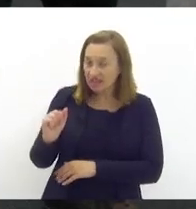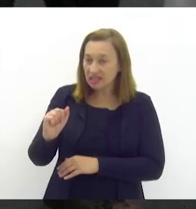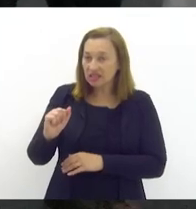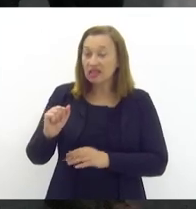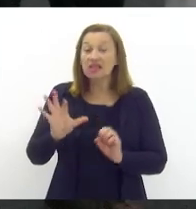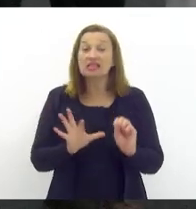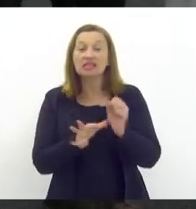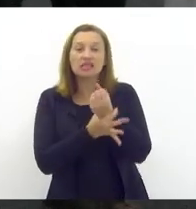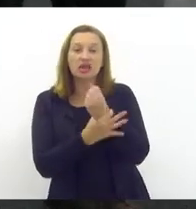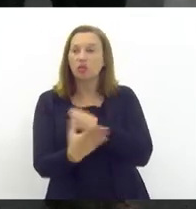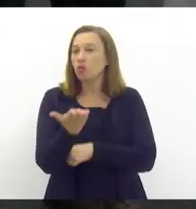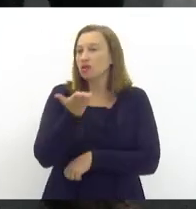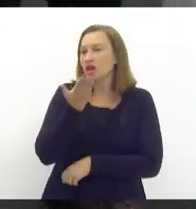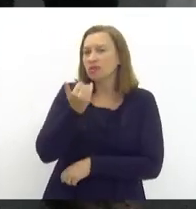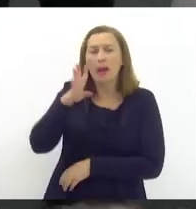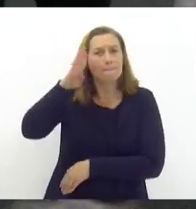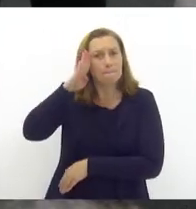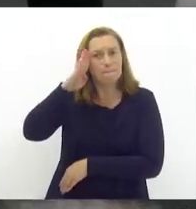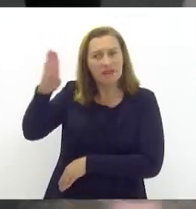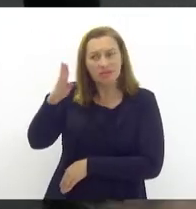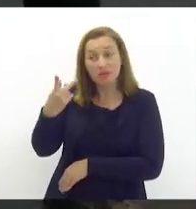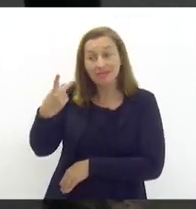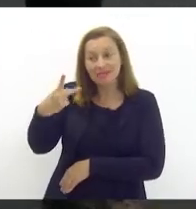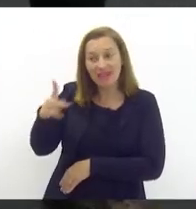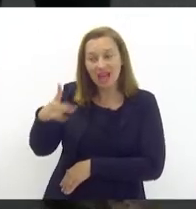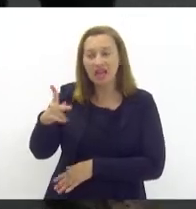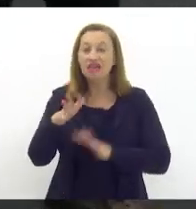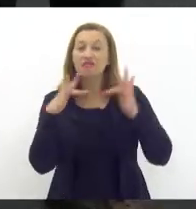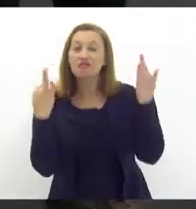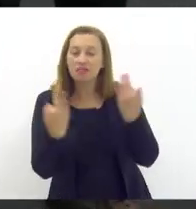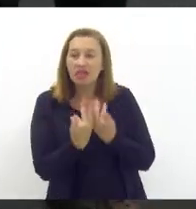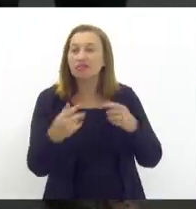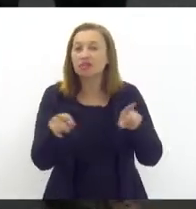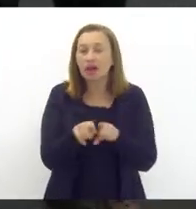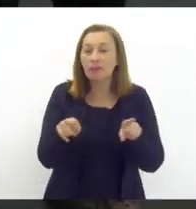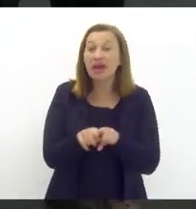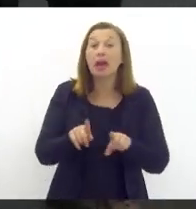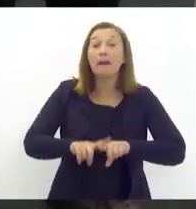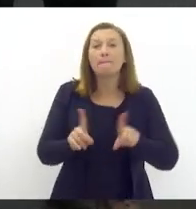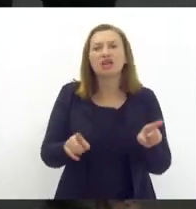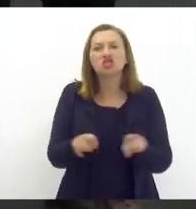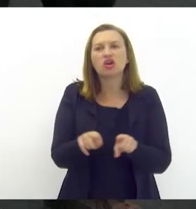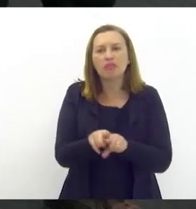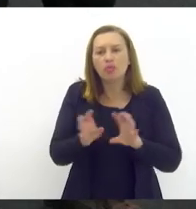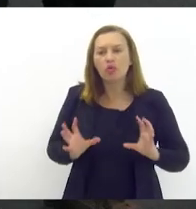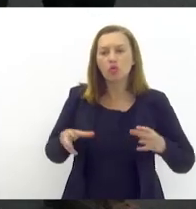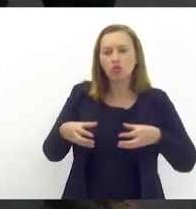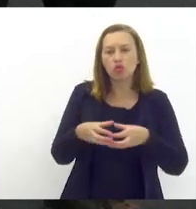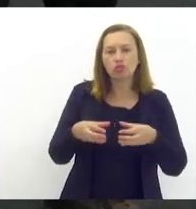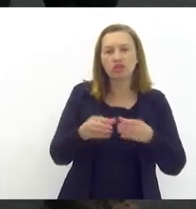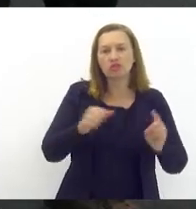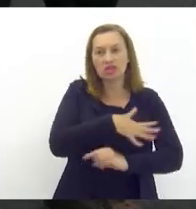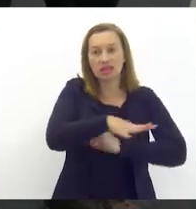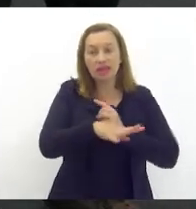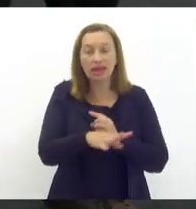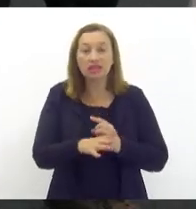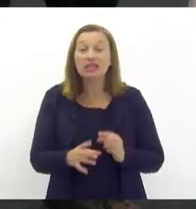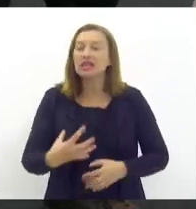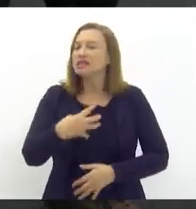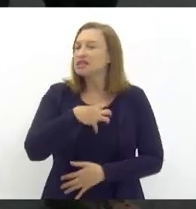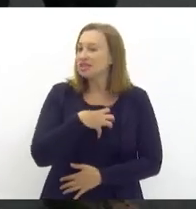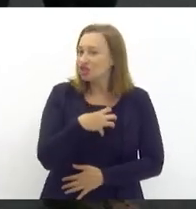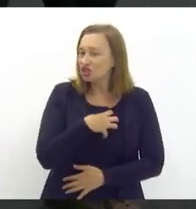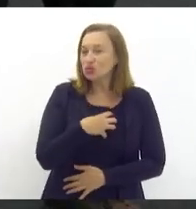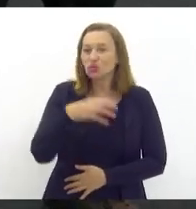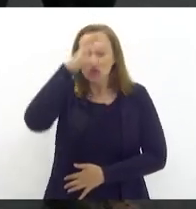soberania alimentar, principalmente delas e das suas famílias, mas também para o conjunto da sociedade. E, nesse